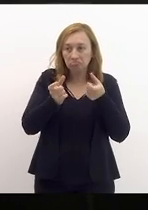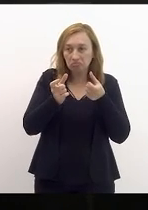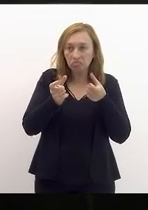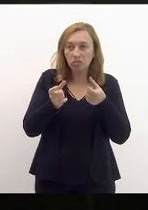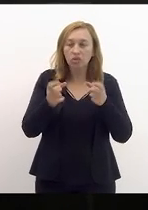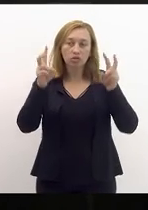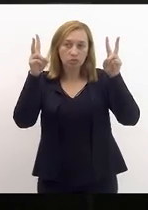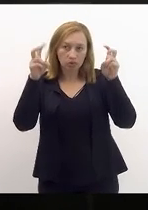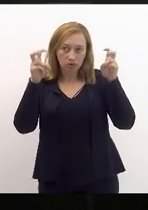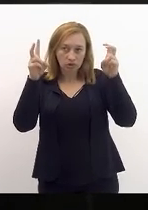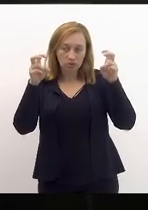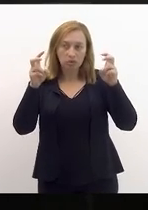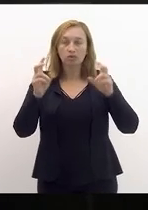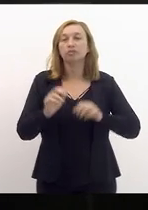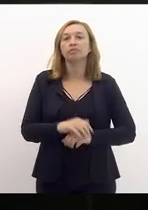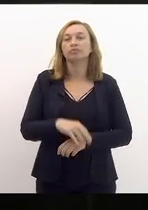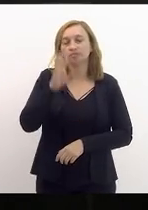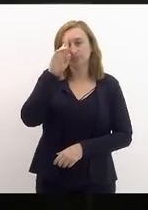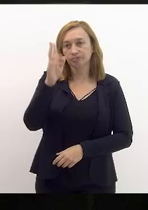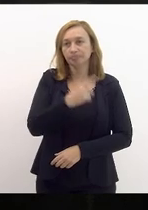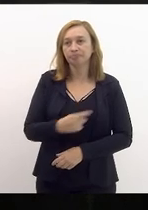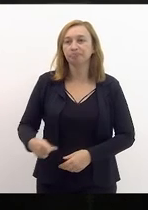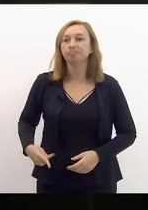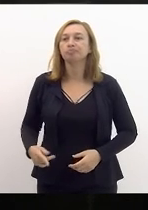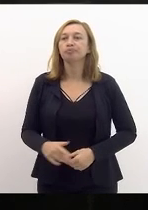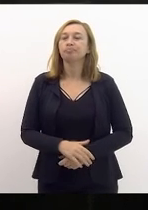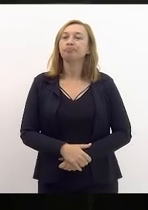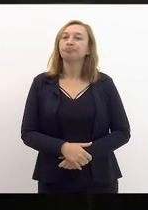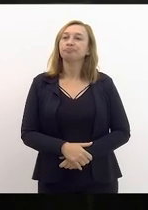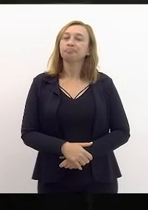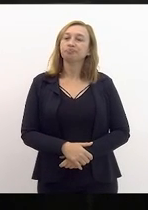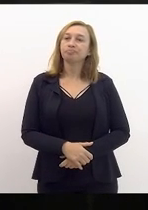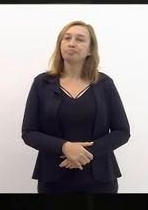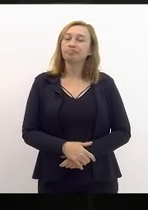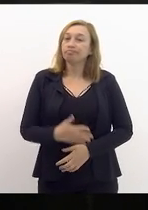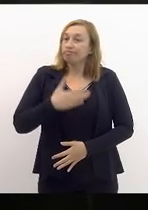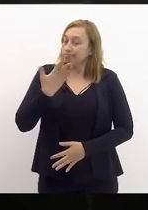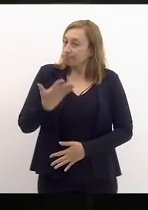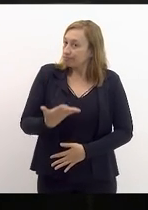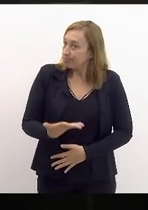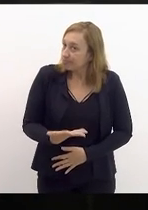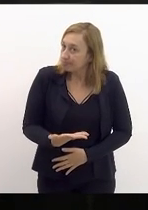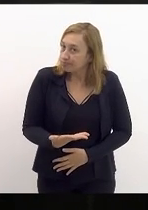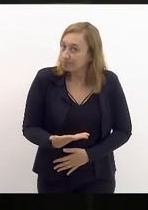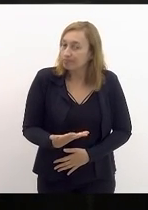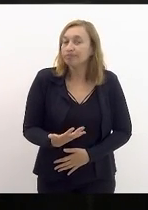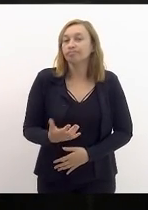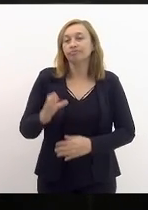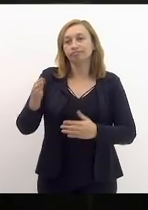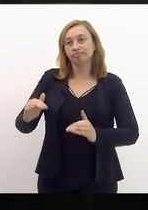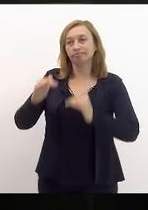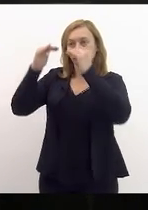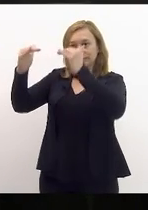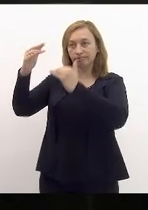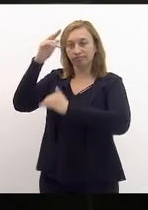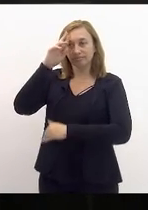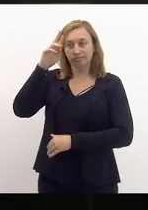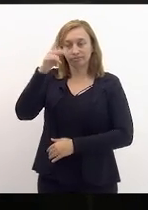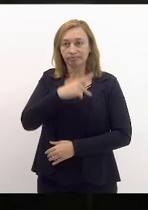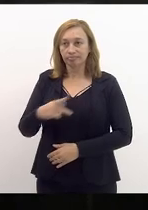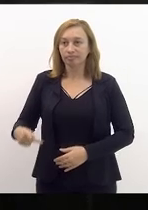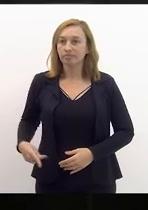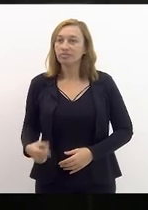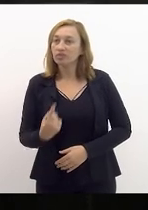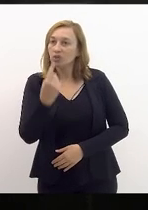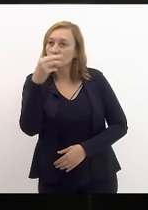atenção sobre o tema Senhora Presidente e para surpresa de vossa excelência e a um